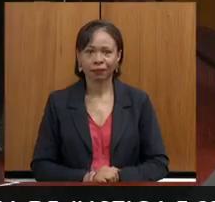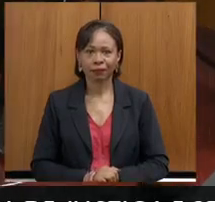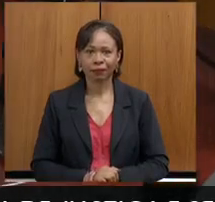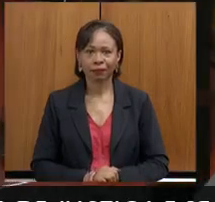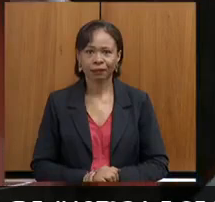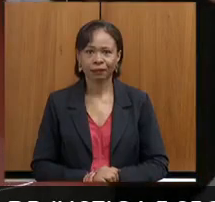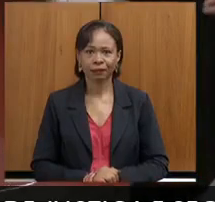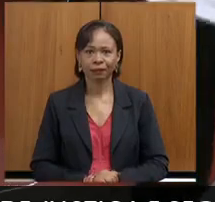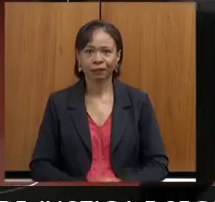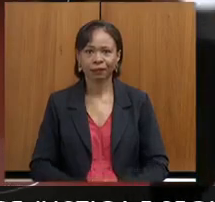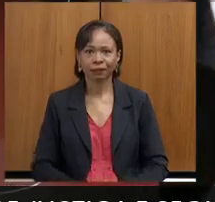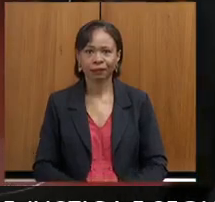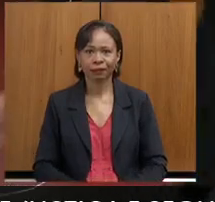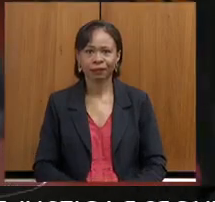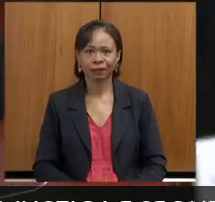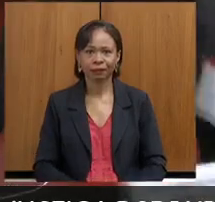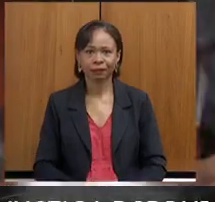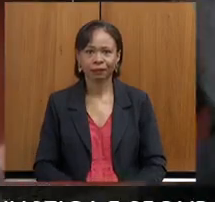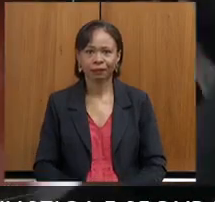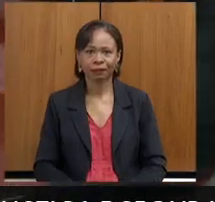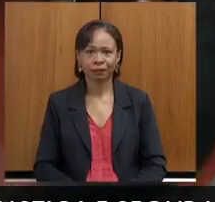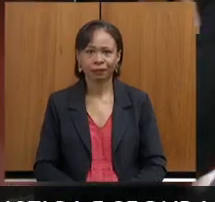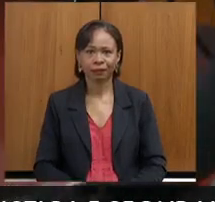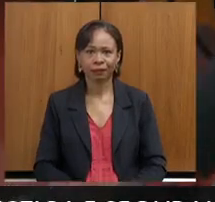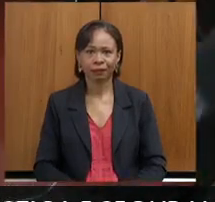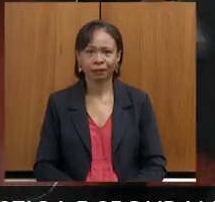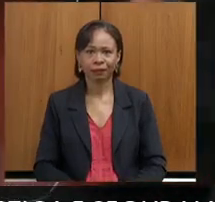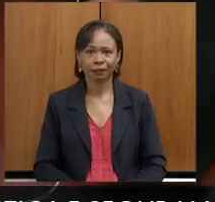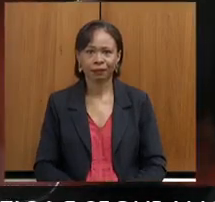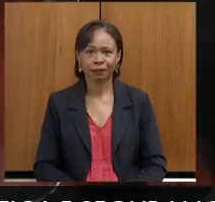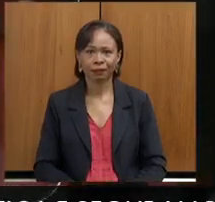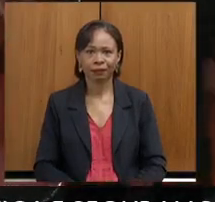eu vou fazer tratativas com João do outro lado